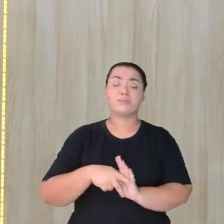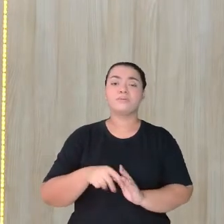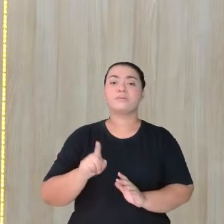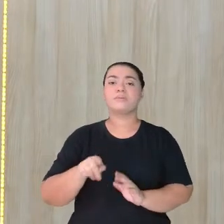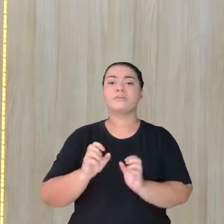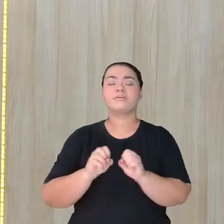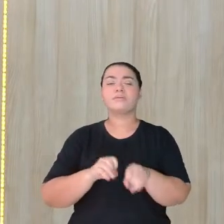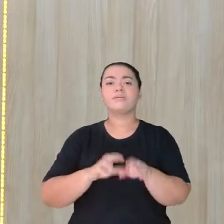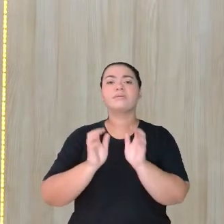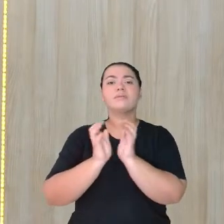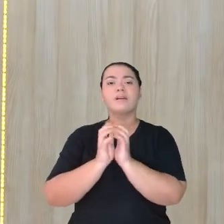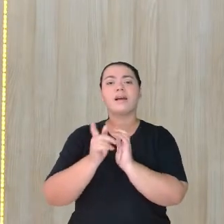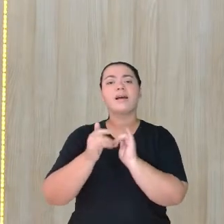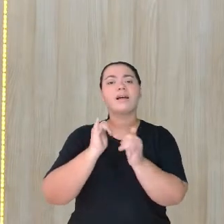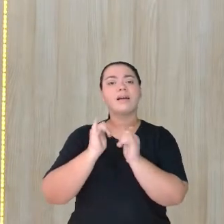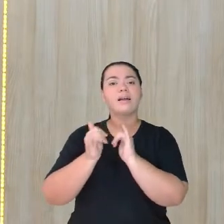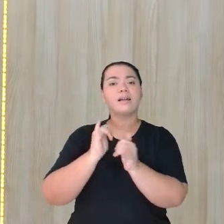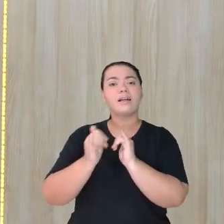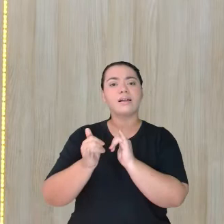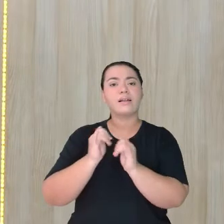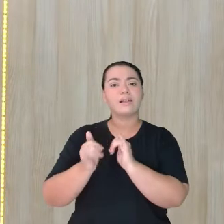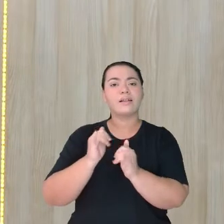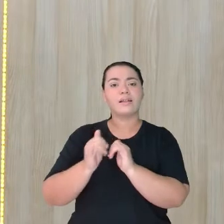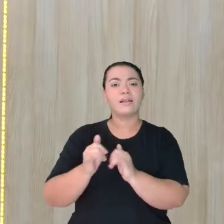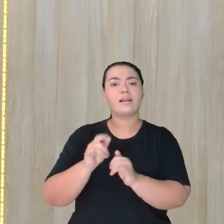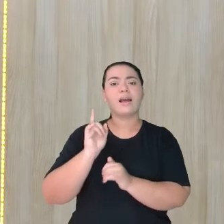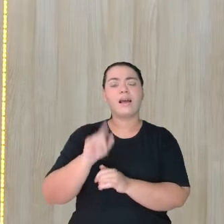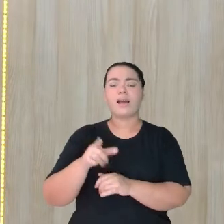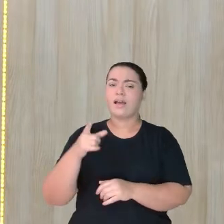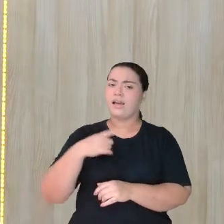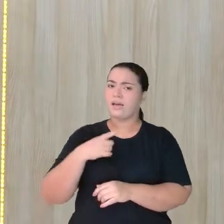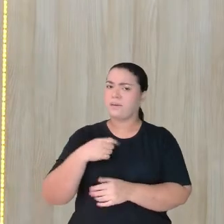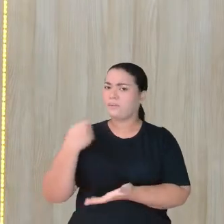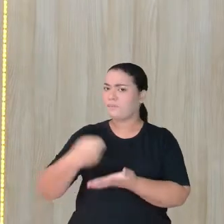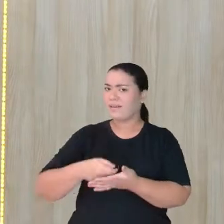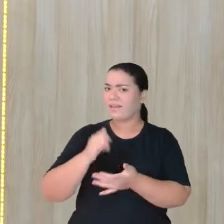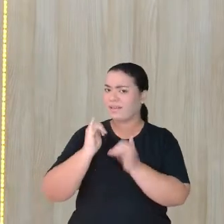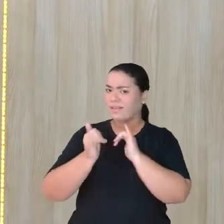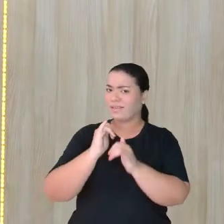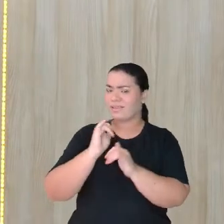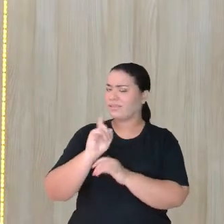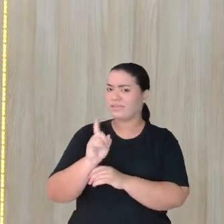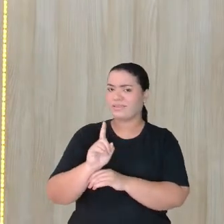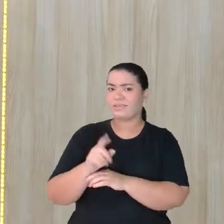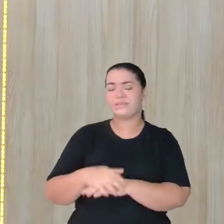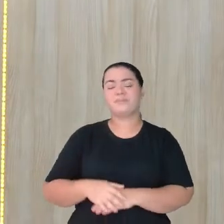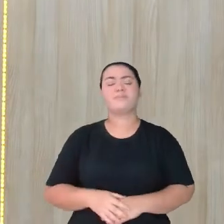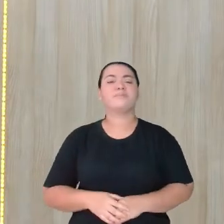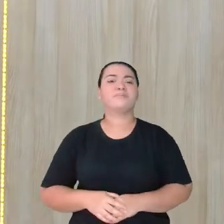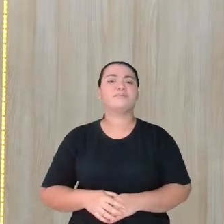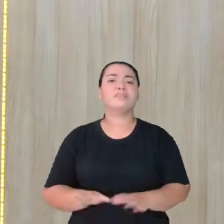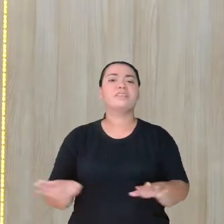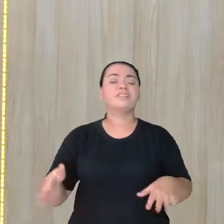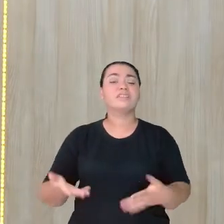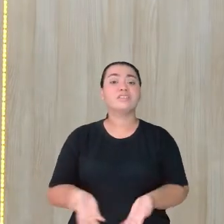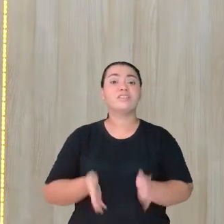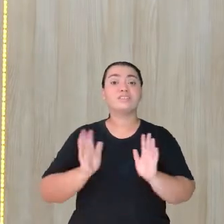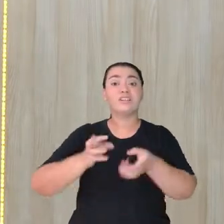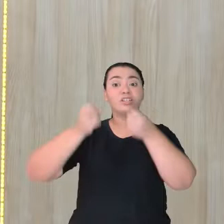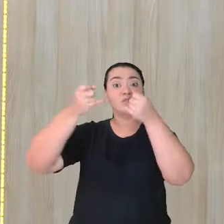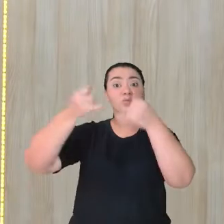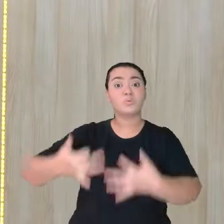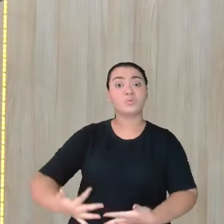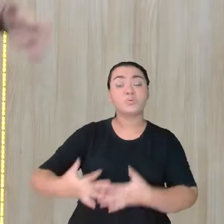a sua internet financiada. Você não vai consumir do seu pacote de dados. Dito tudo isso, né,